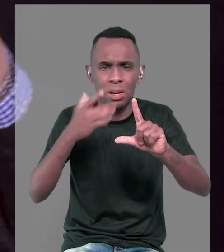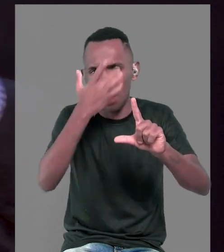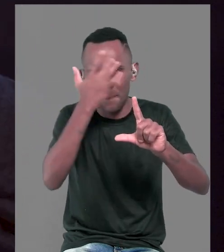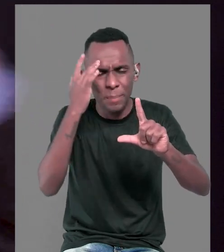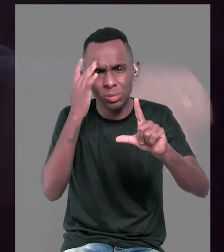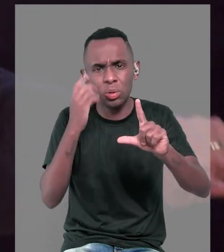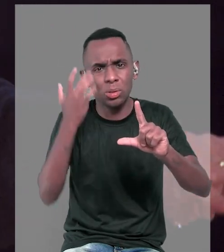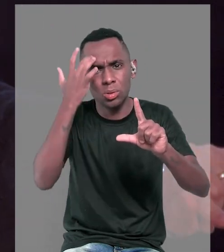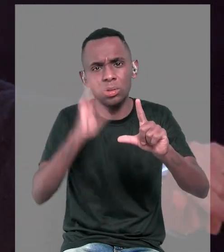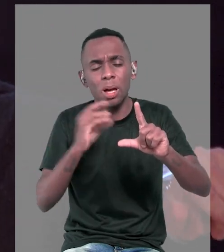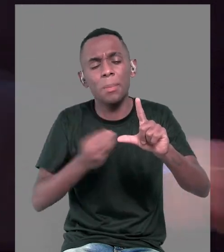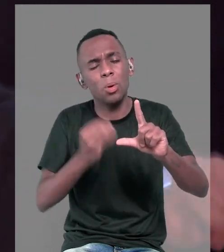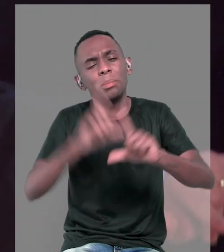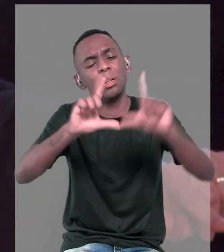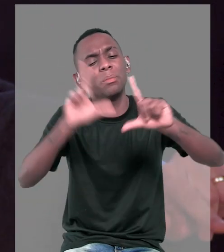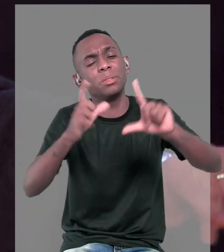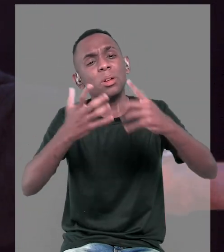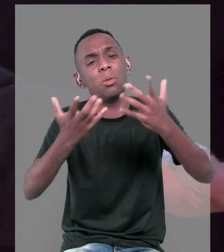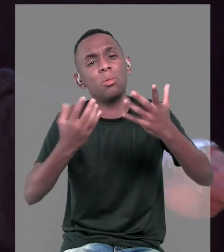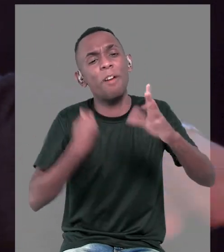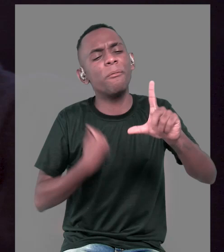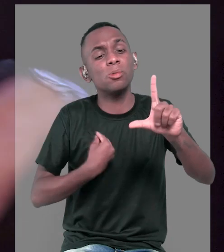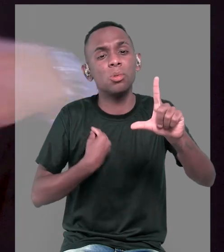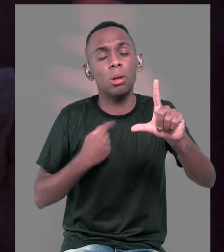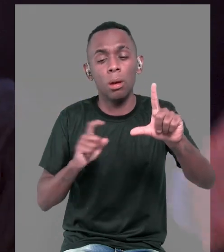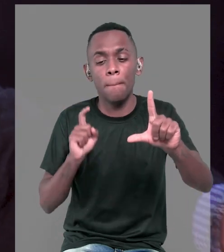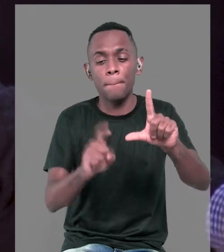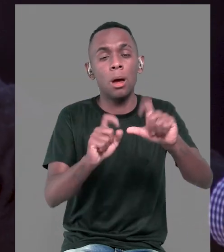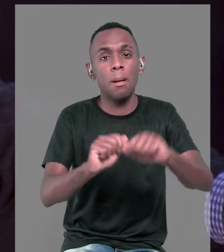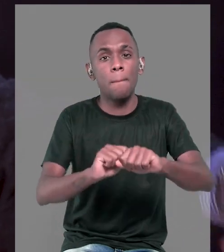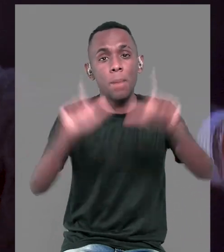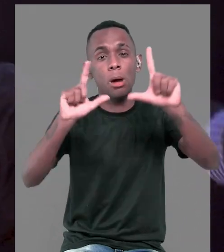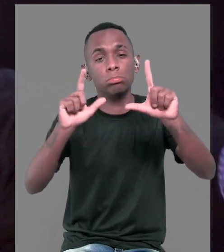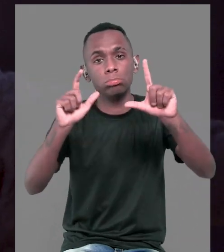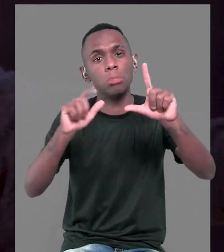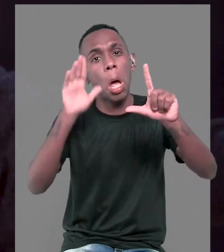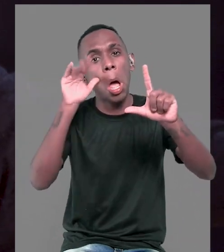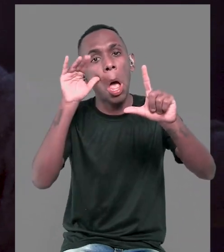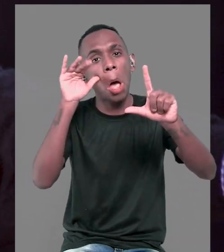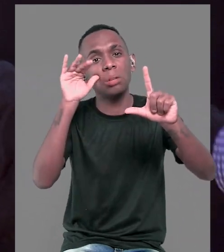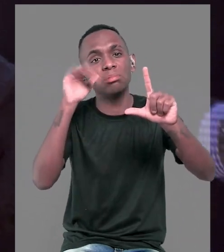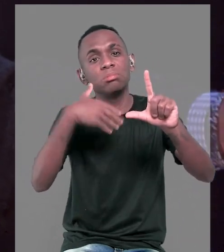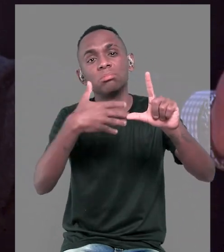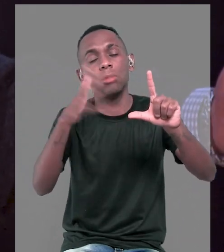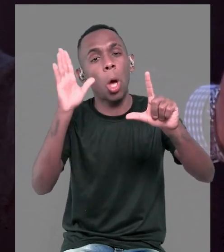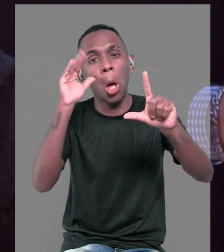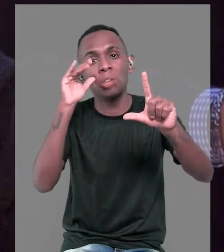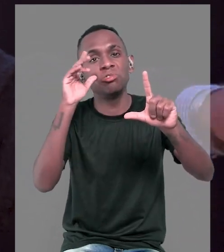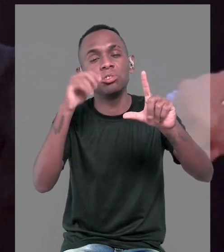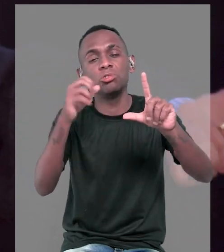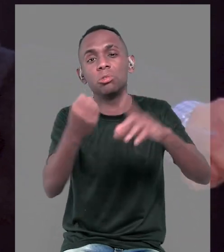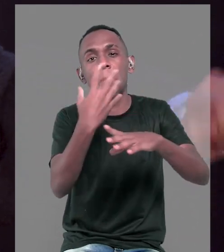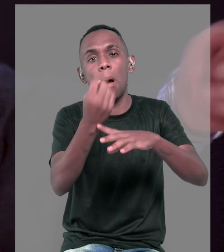televisor funciona, liga o televisor e assiste o que está lá, o que aparece na tela.